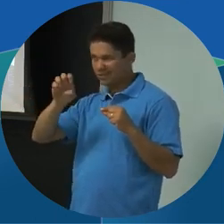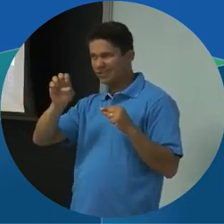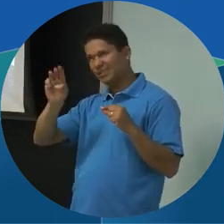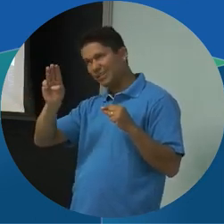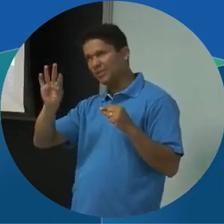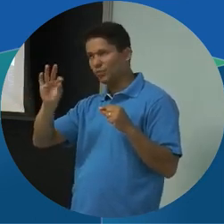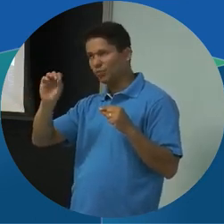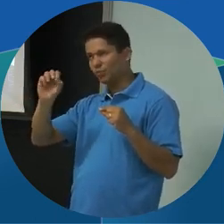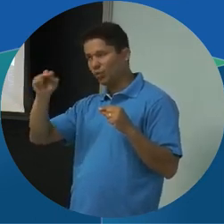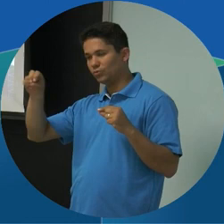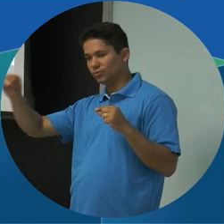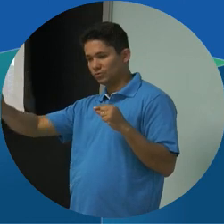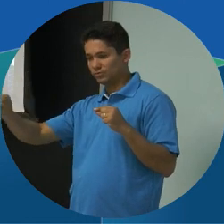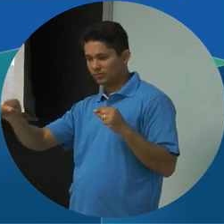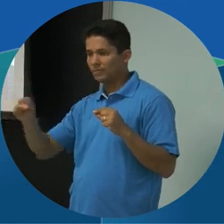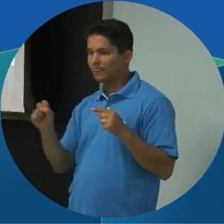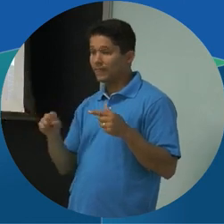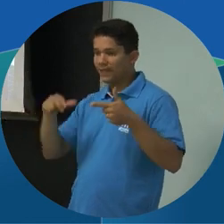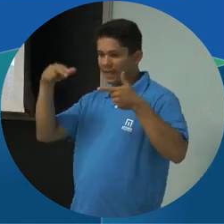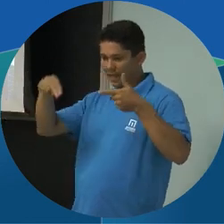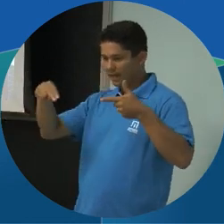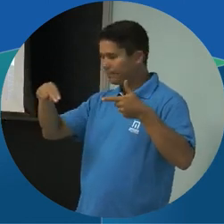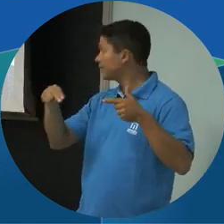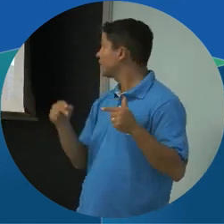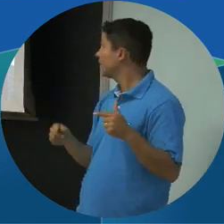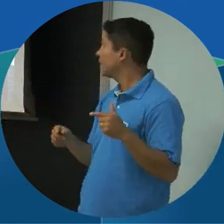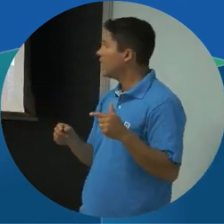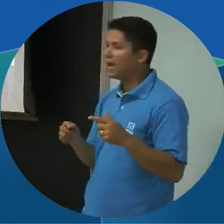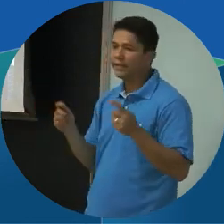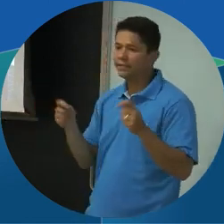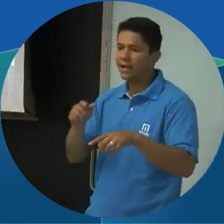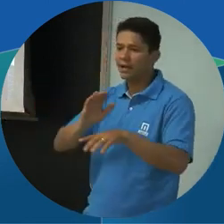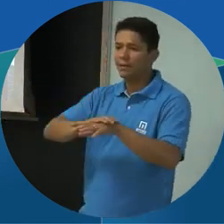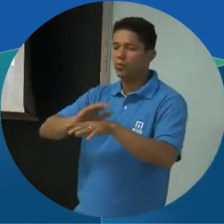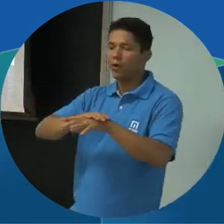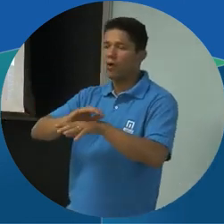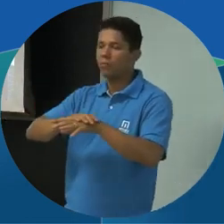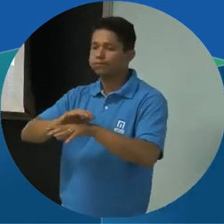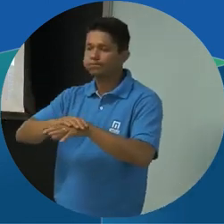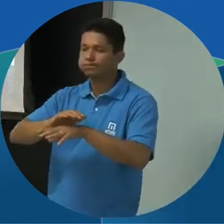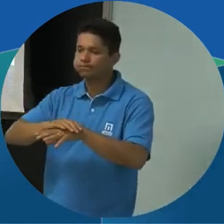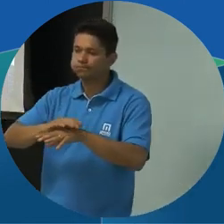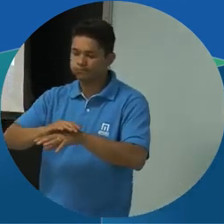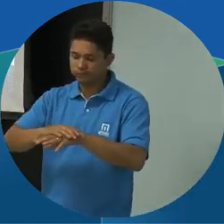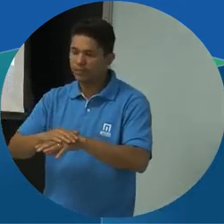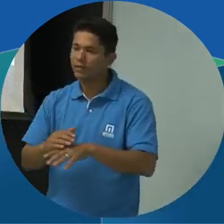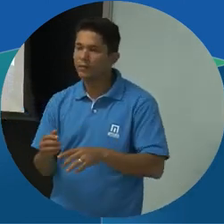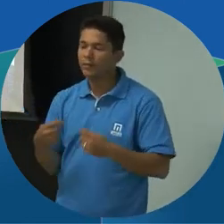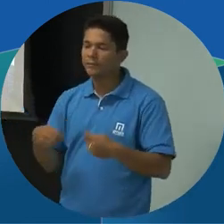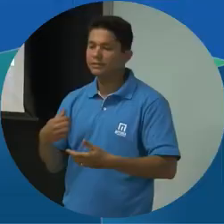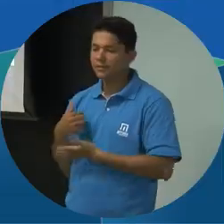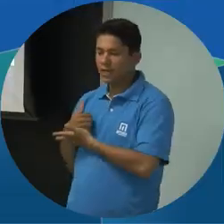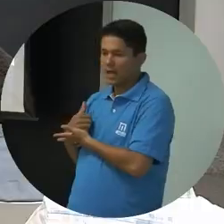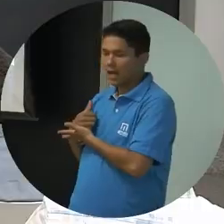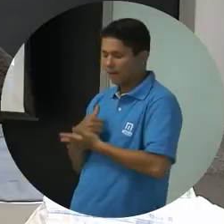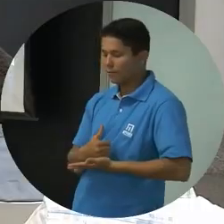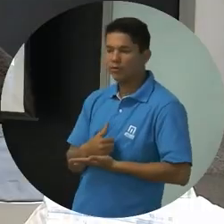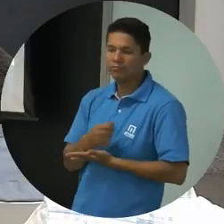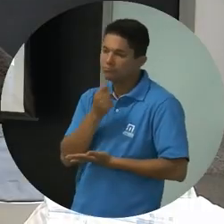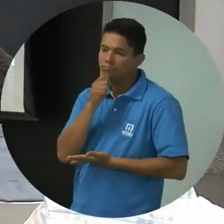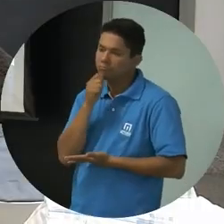pistola manual sem necessidade de nenhum apoio, que seriam o quê? Esses equipamentos que a gente conhece, são os equipamentos mais